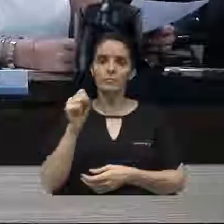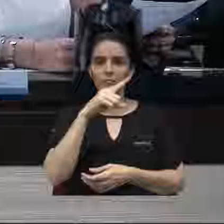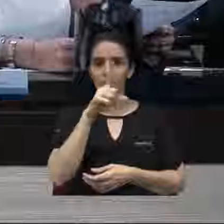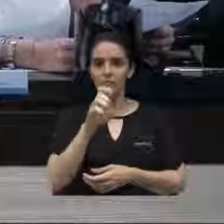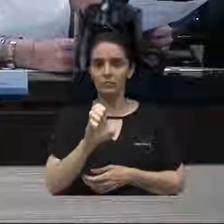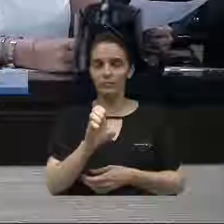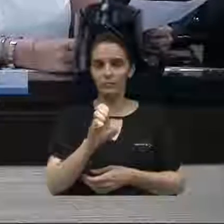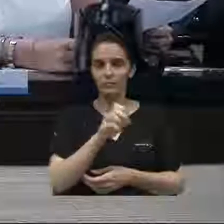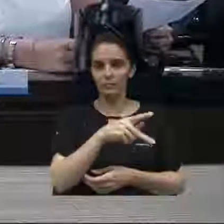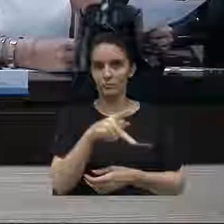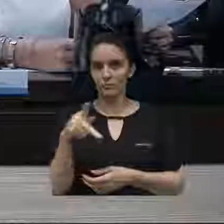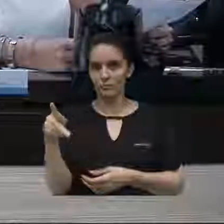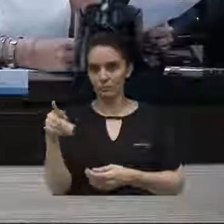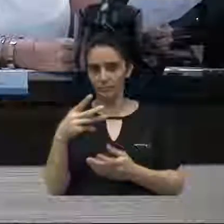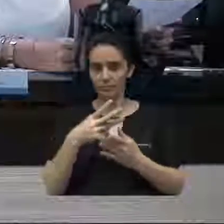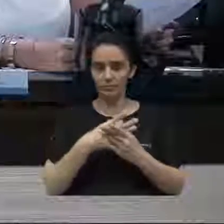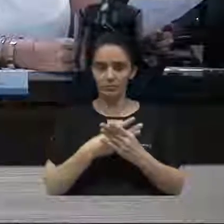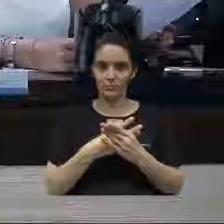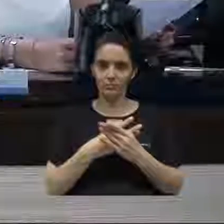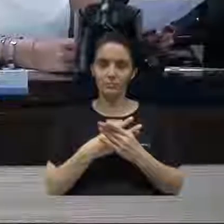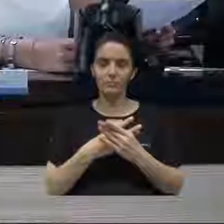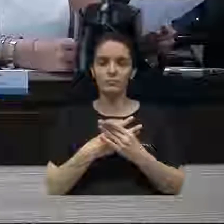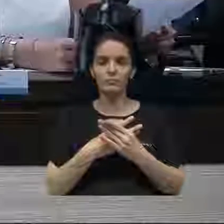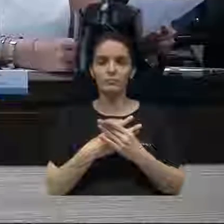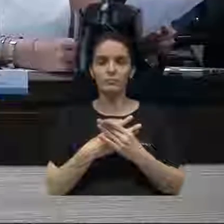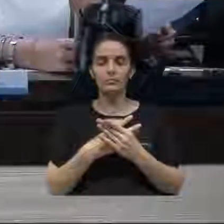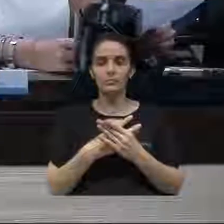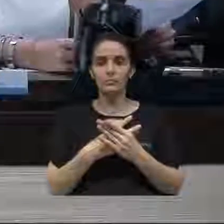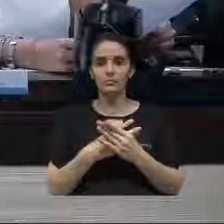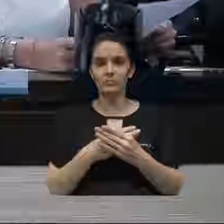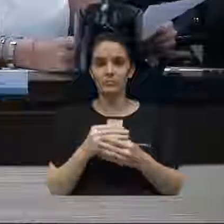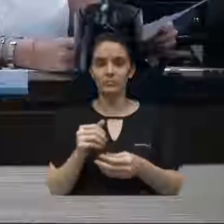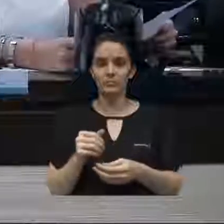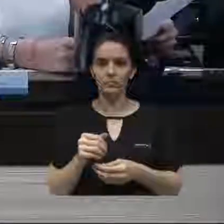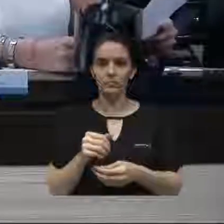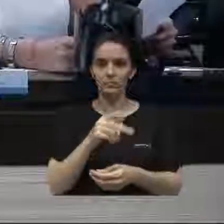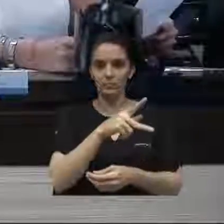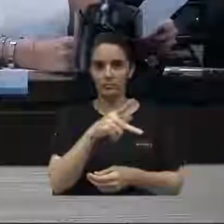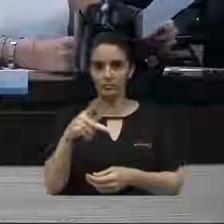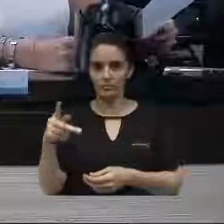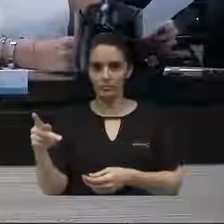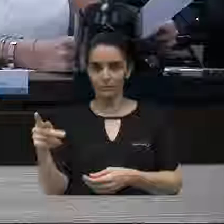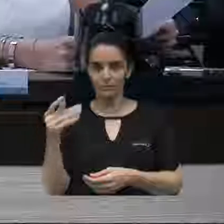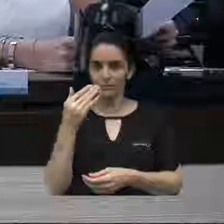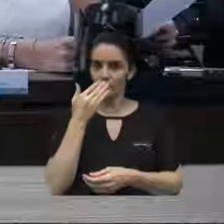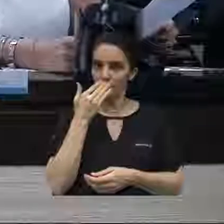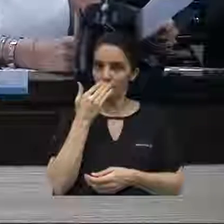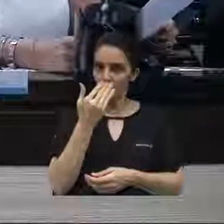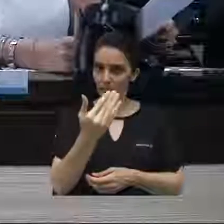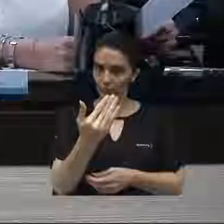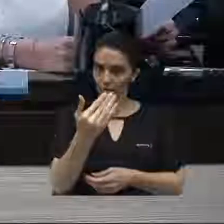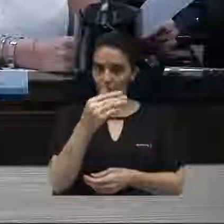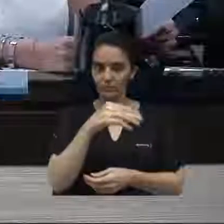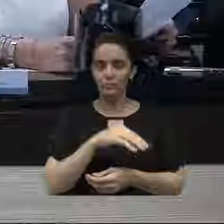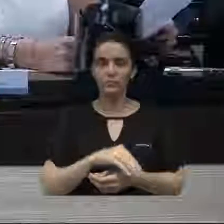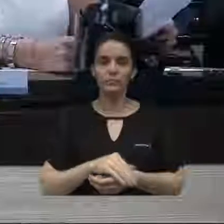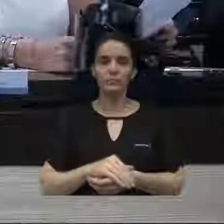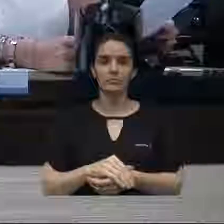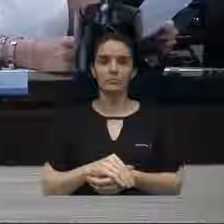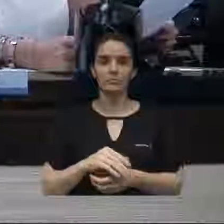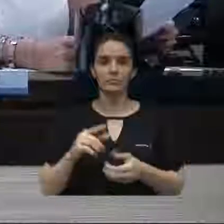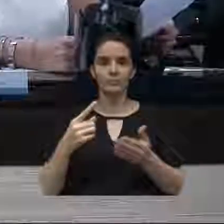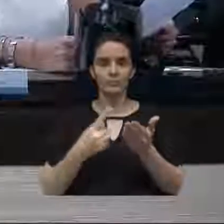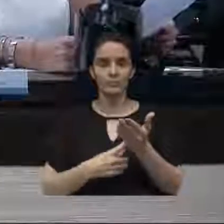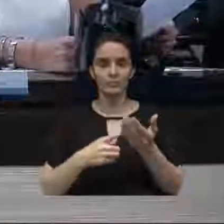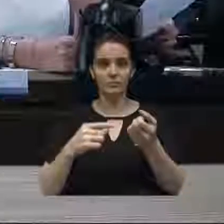José Roberto Bernardo, presidente da Câmara Municipal de Limeira. Senhor presidente, venho à ilustre presença de Vossa Excelência com fundamento no